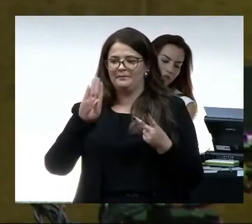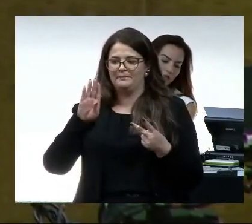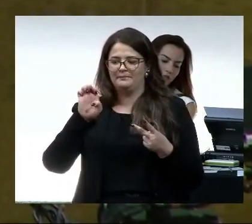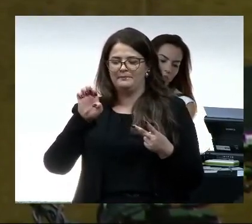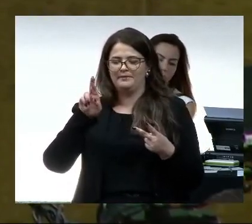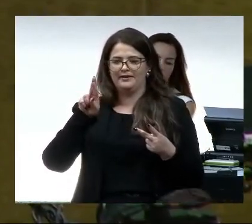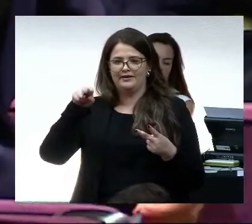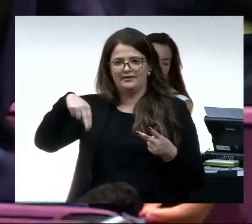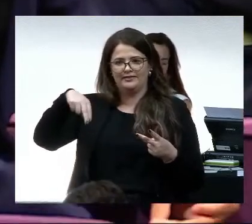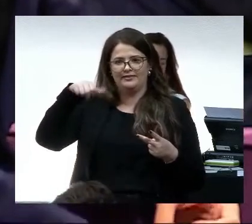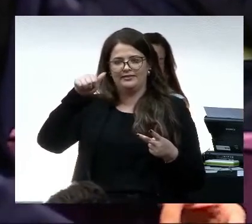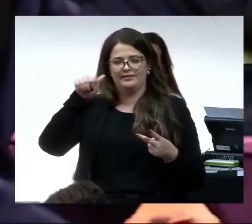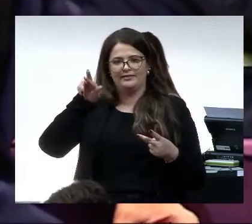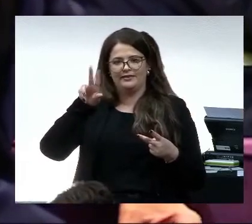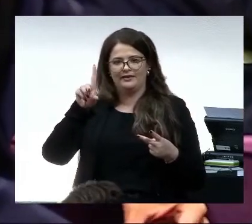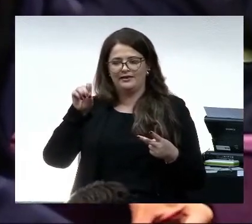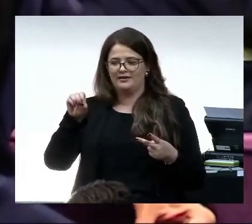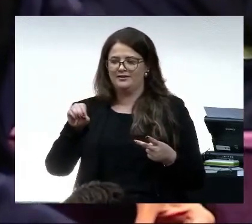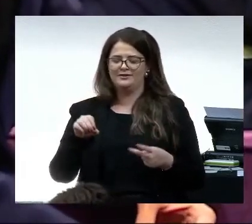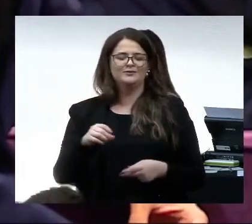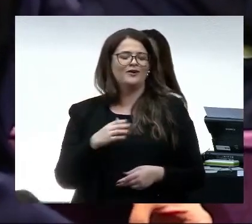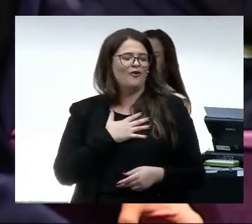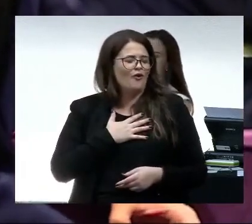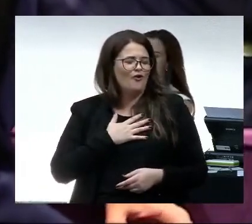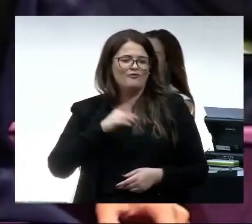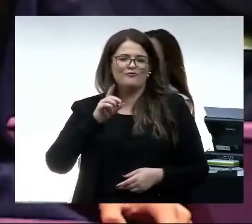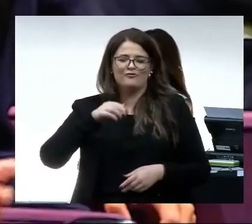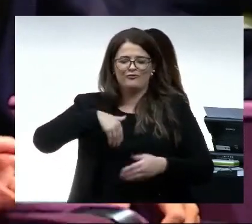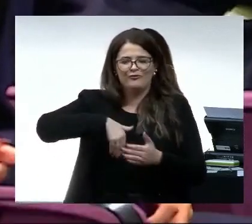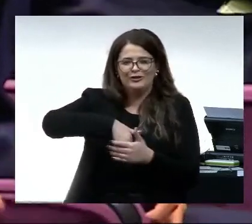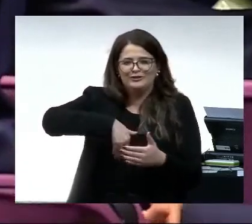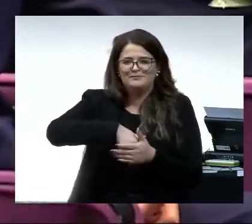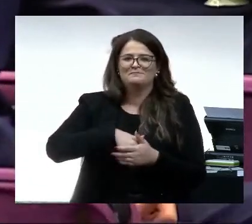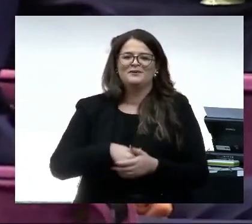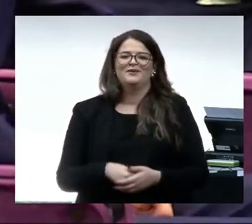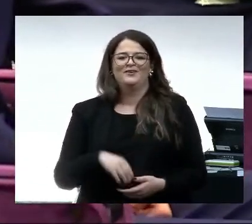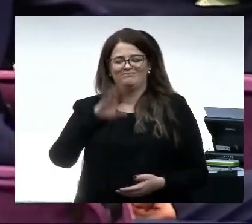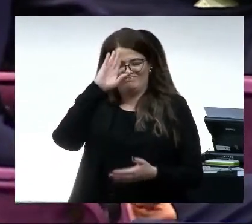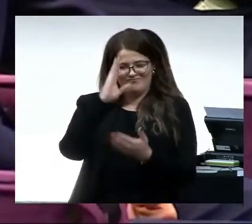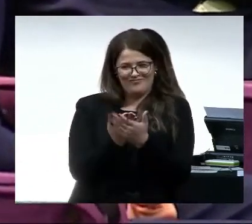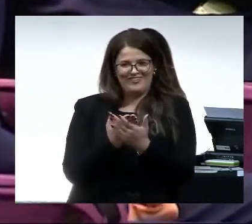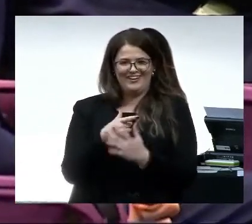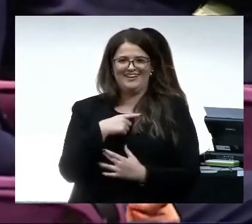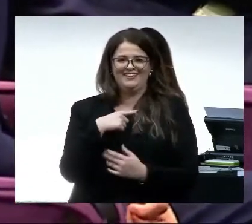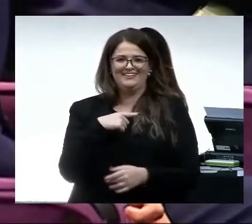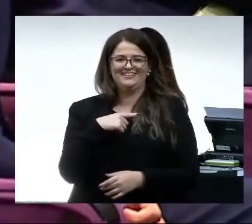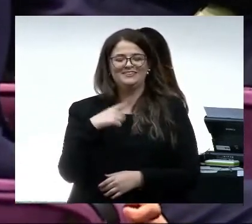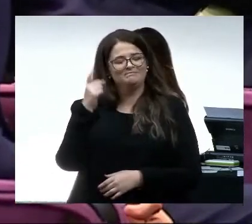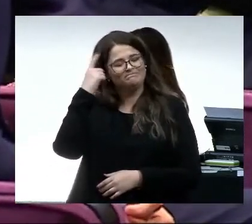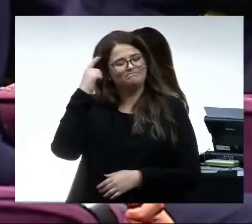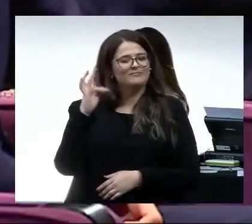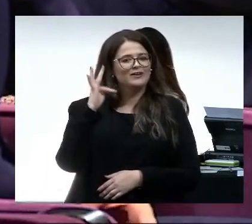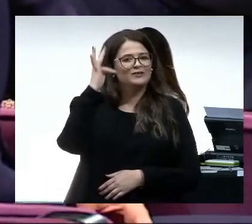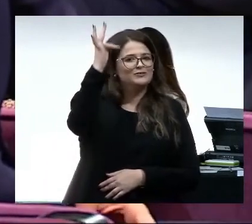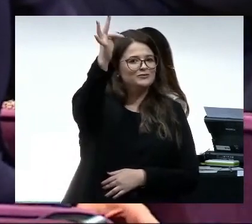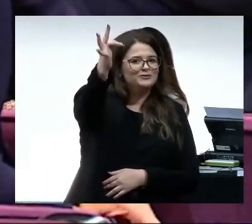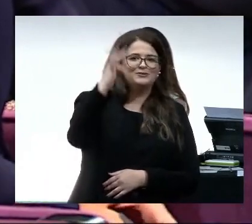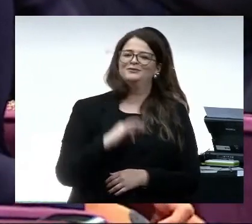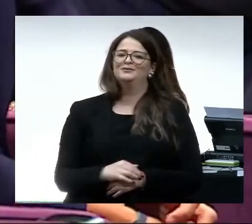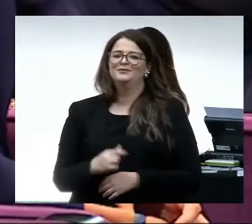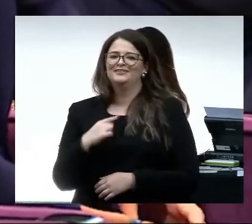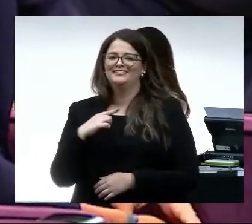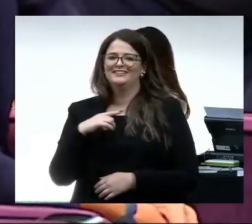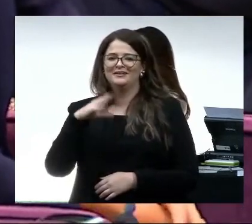Bernardo, esse botafoguense raiz que tem acreditado, assim como nós acreditamos em dias melhores para a advocacia, ele tem acreditado que